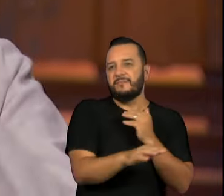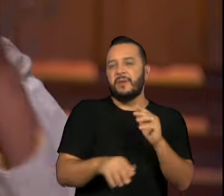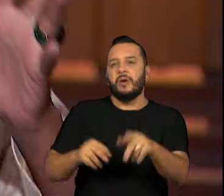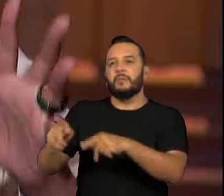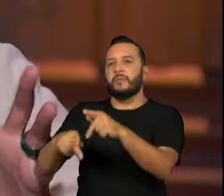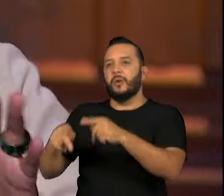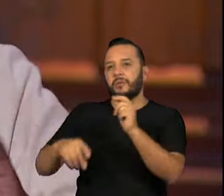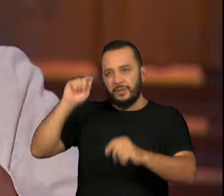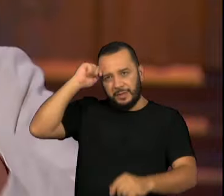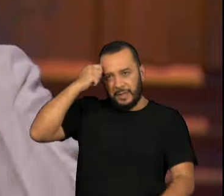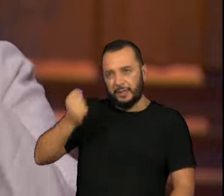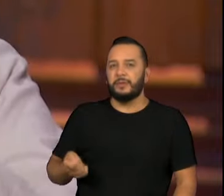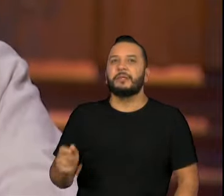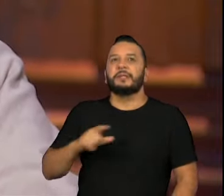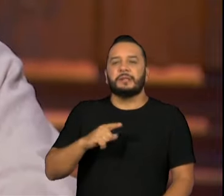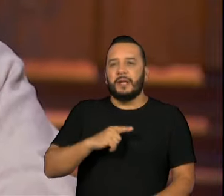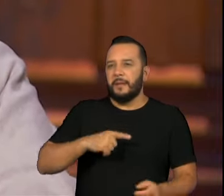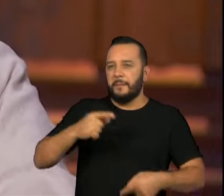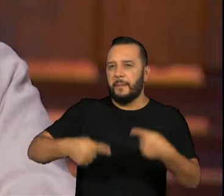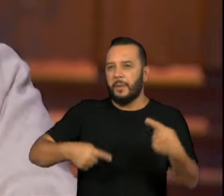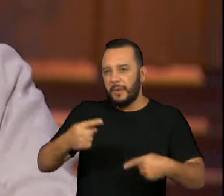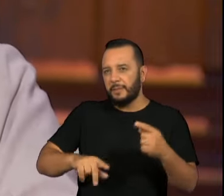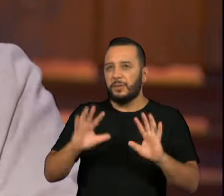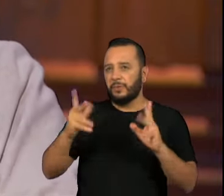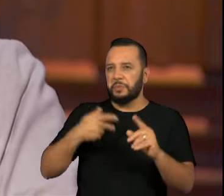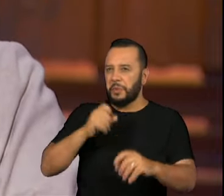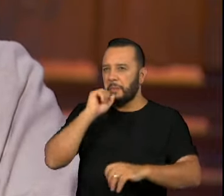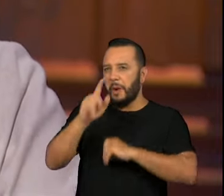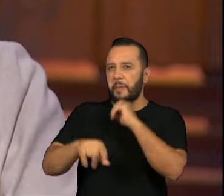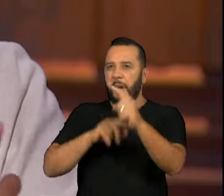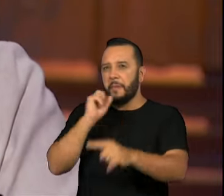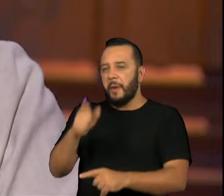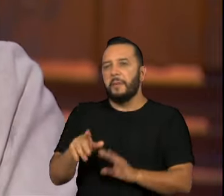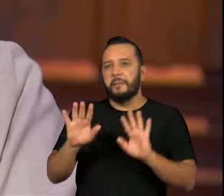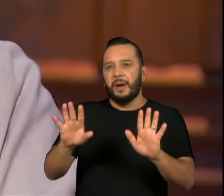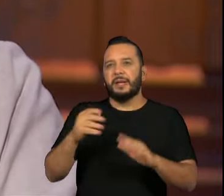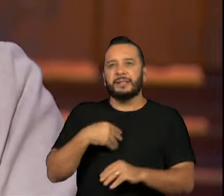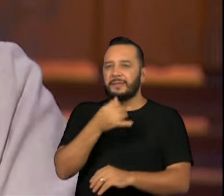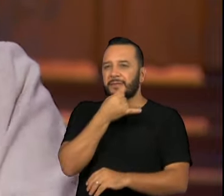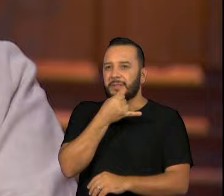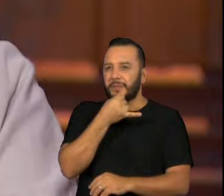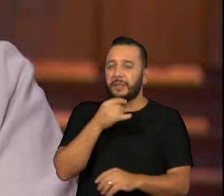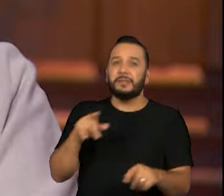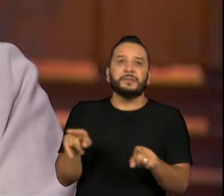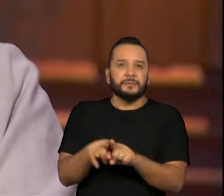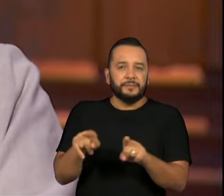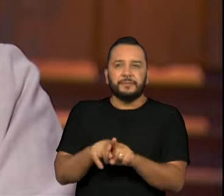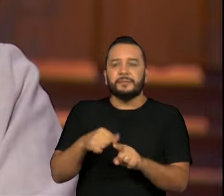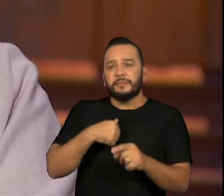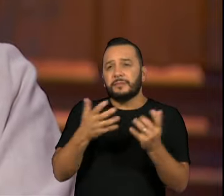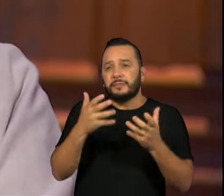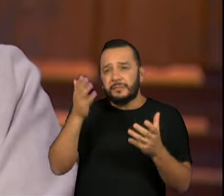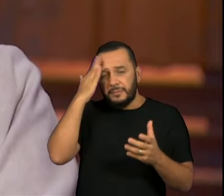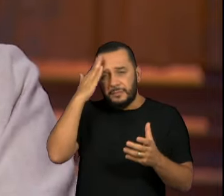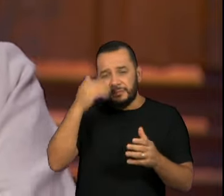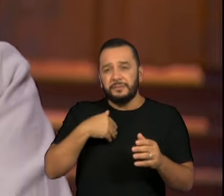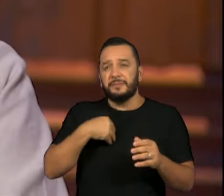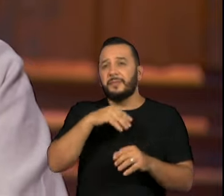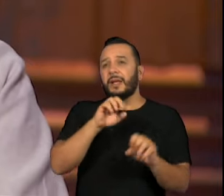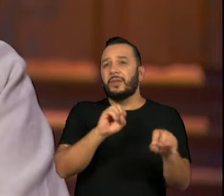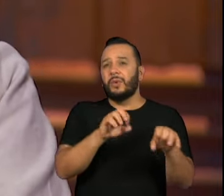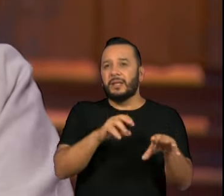fica esse polemista e todo mundo vai para cima dele e tudo mais mas infelizmente o que me interessa é saber os cortes na educação que teve de